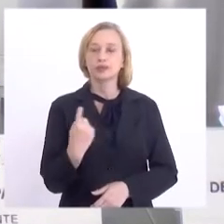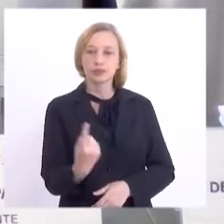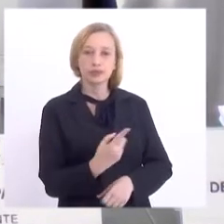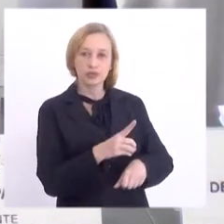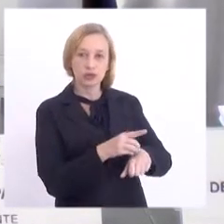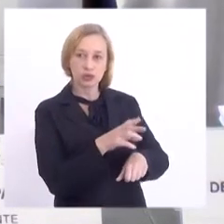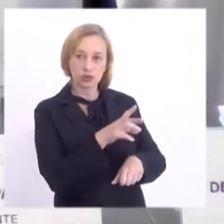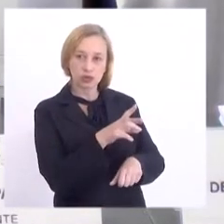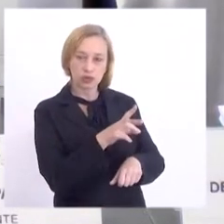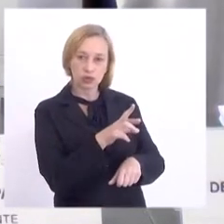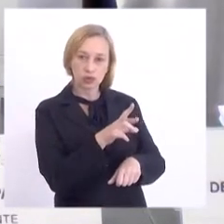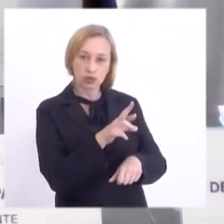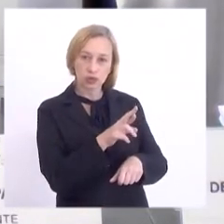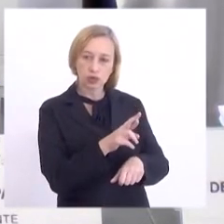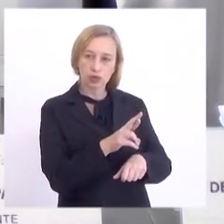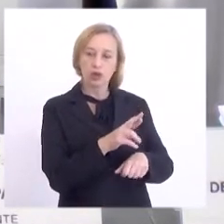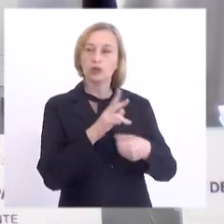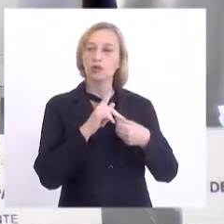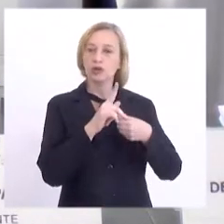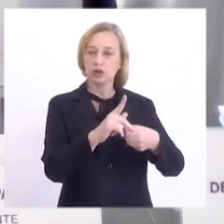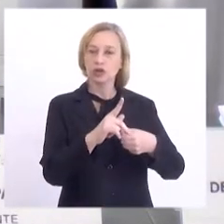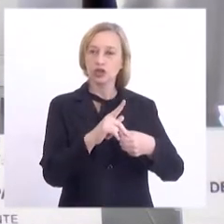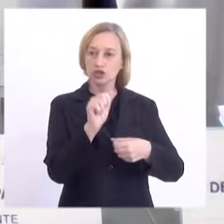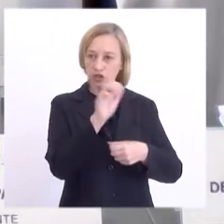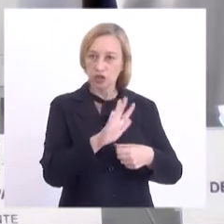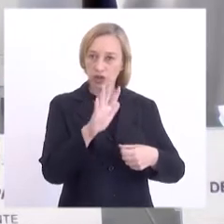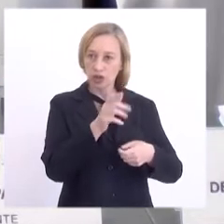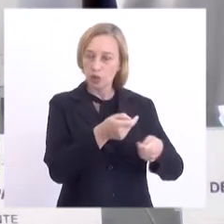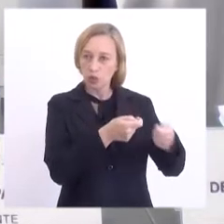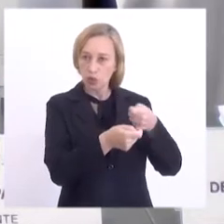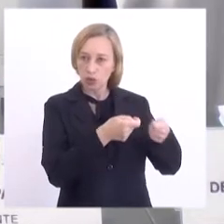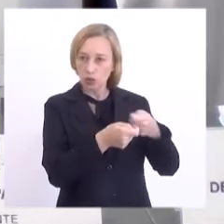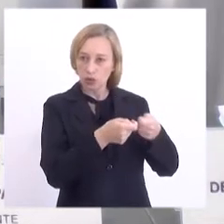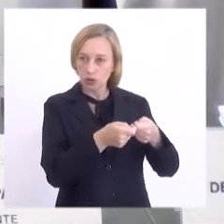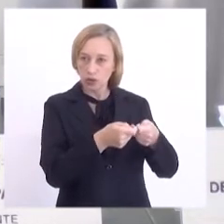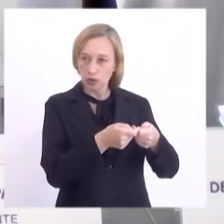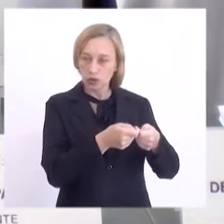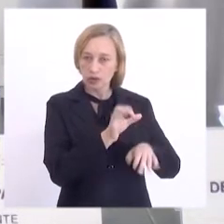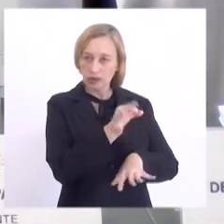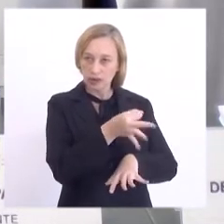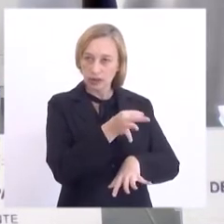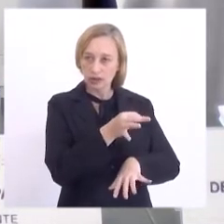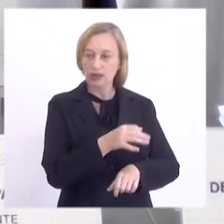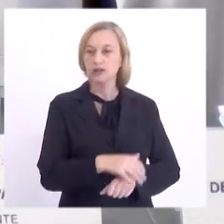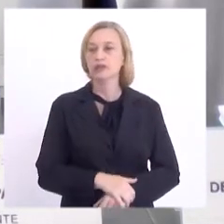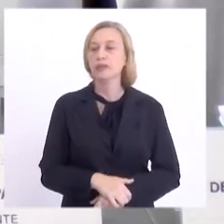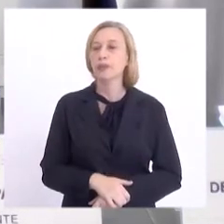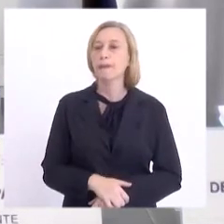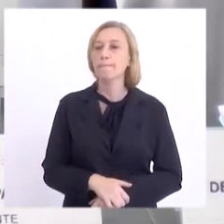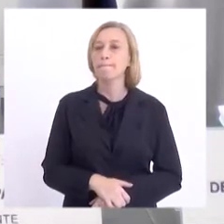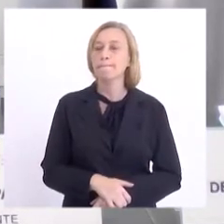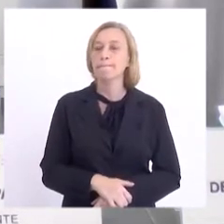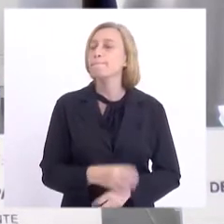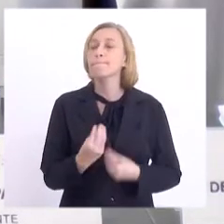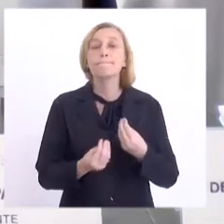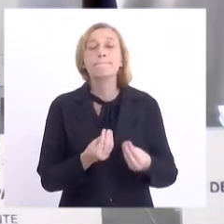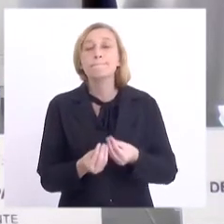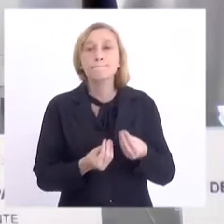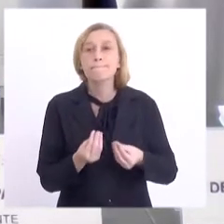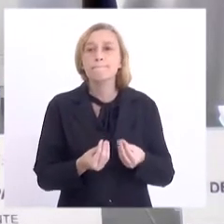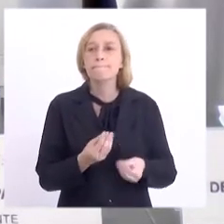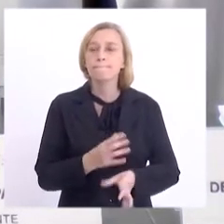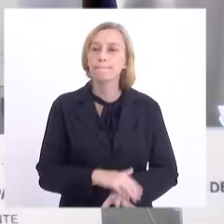douta Procuradoria Geral como o controle de legalidade como é que vai